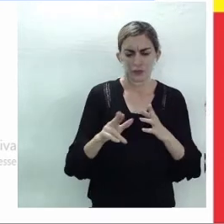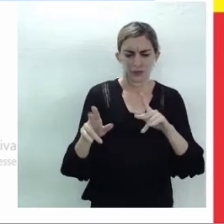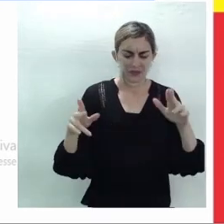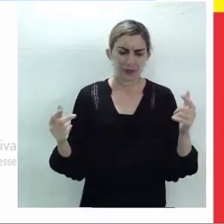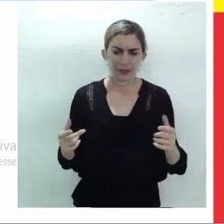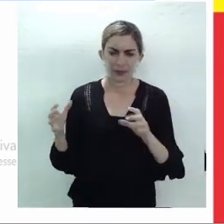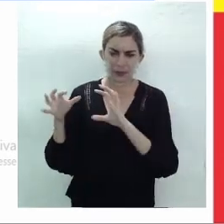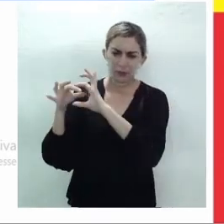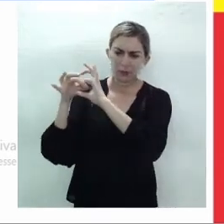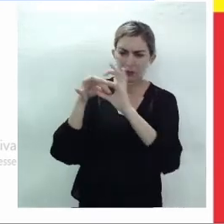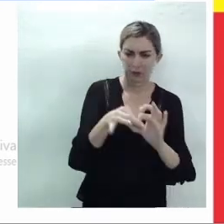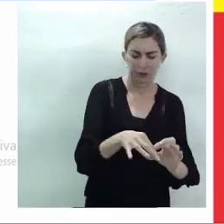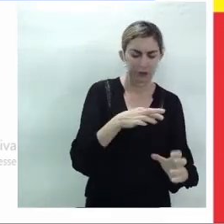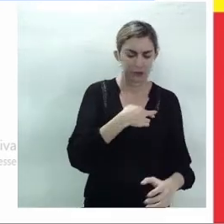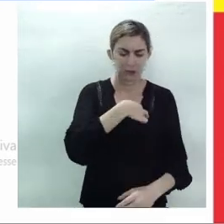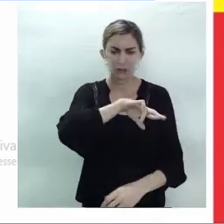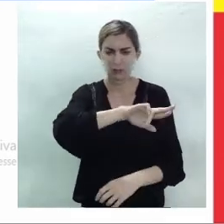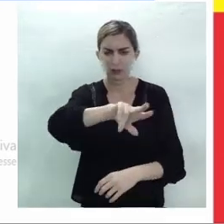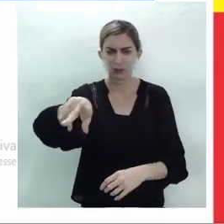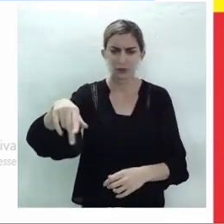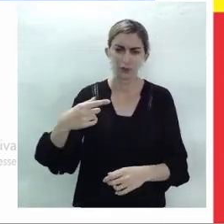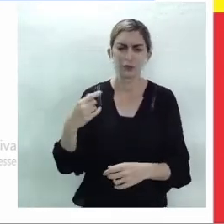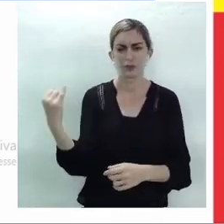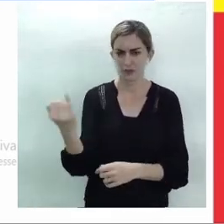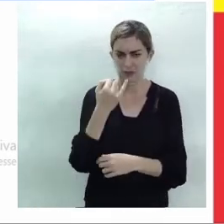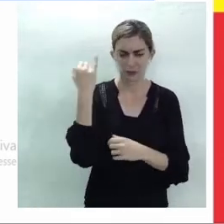diversas correntes religiosas é